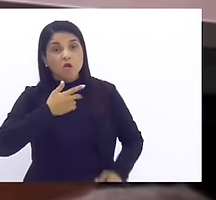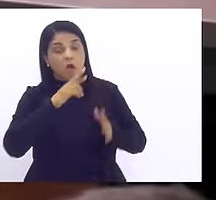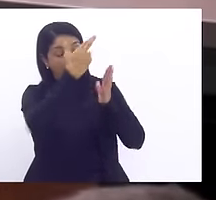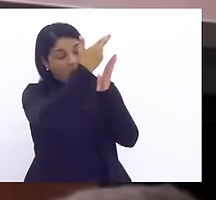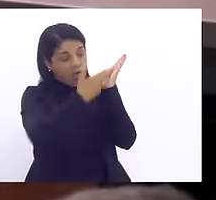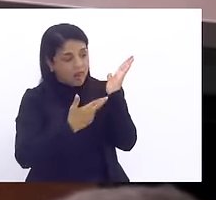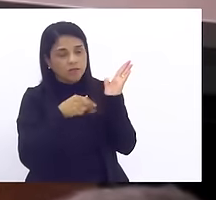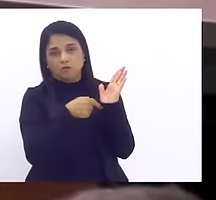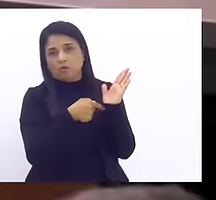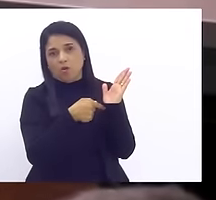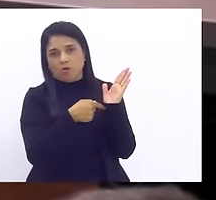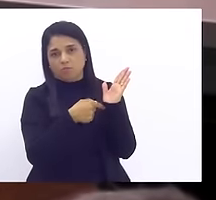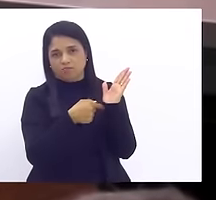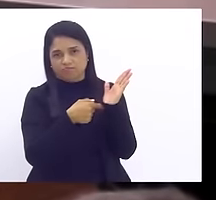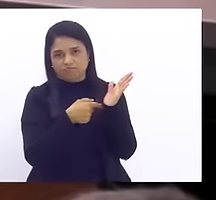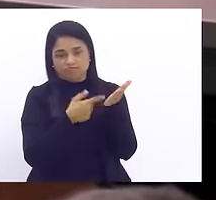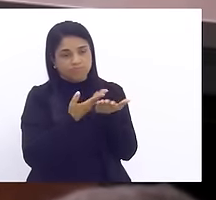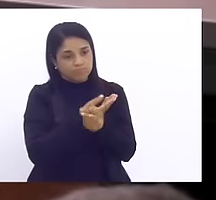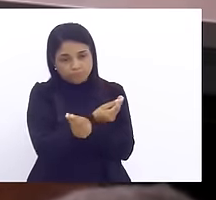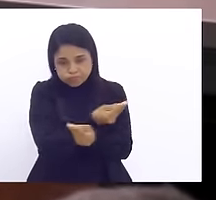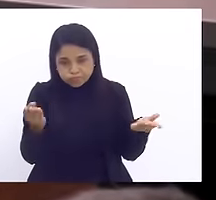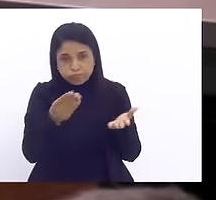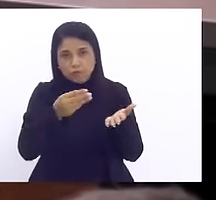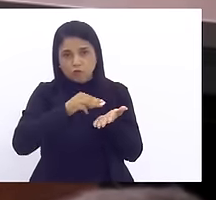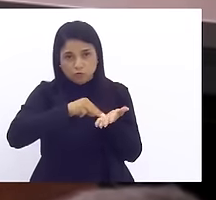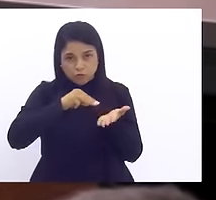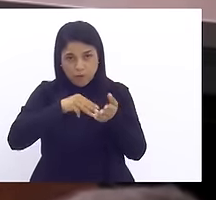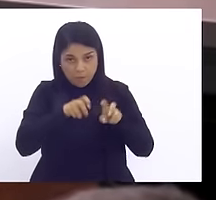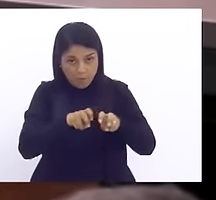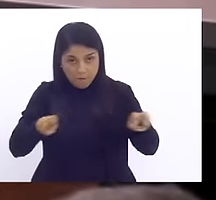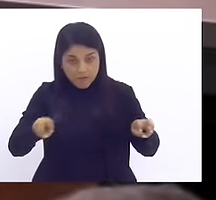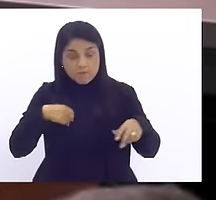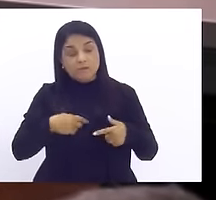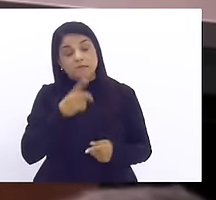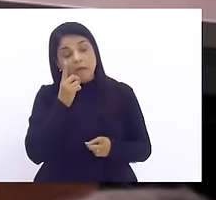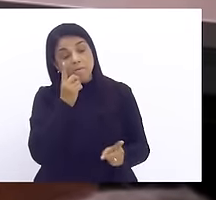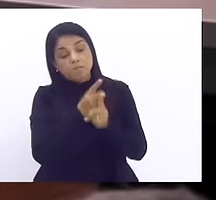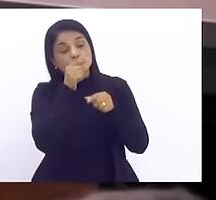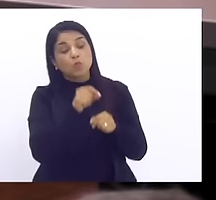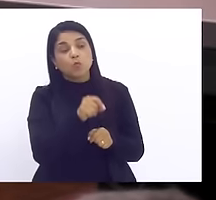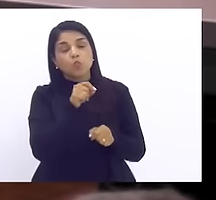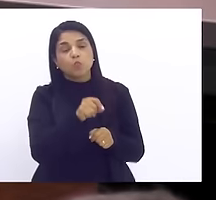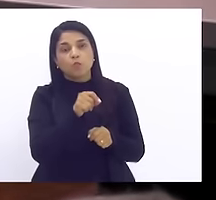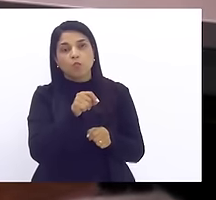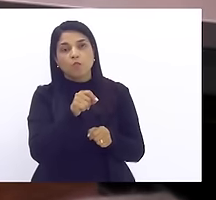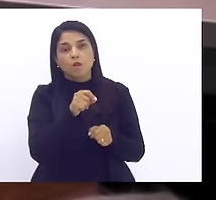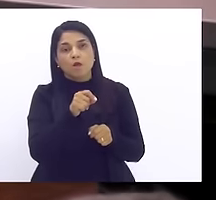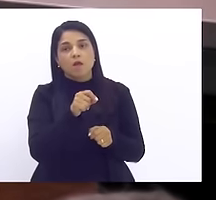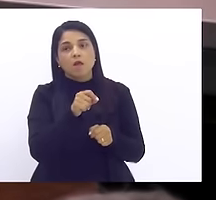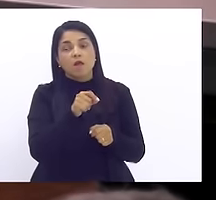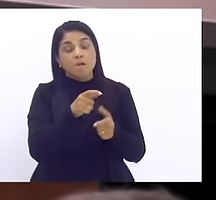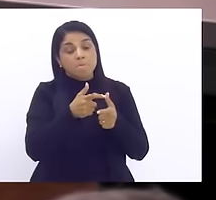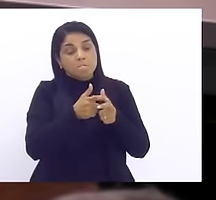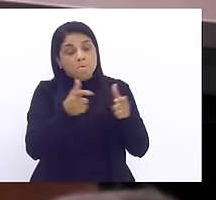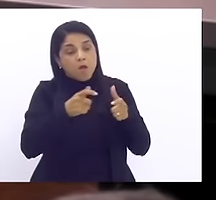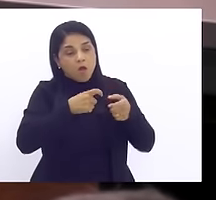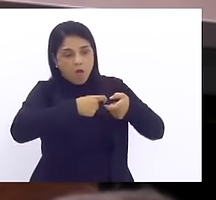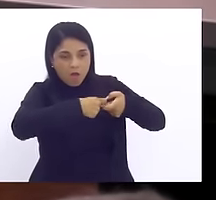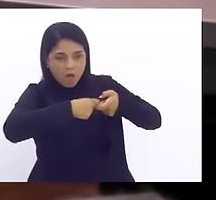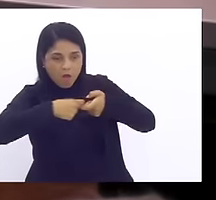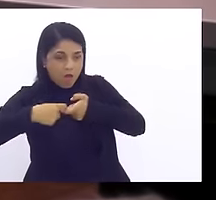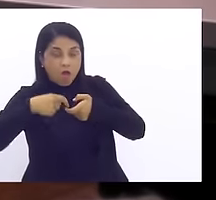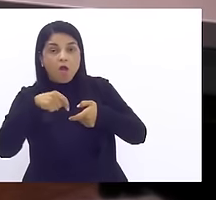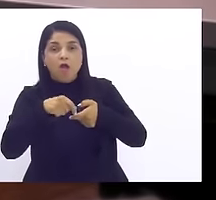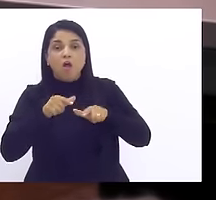que está aí está disponibilizado a todos os membros da mesa e o senhor vai constatar que a maior parte das remoções se